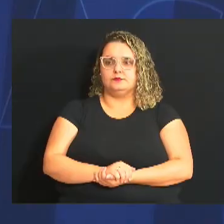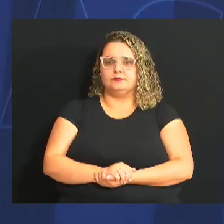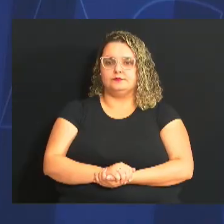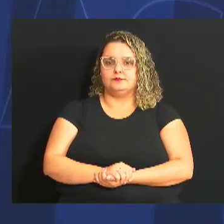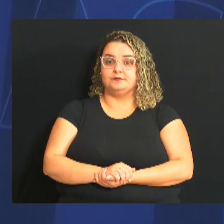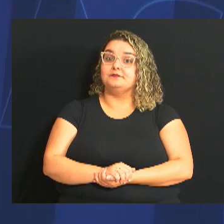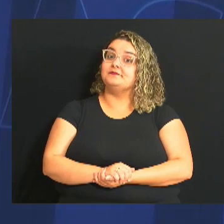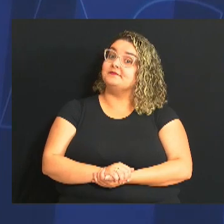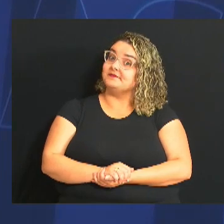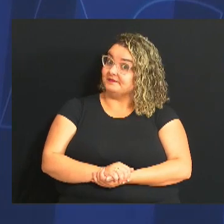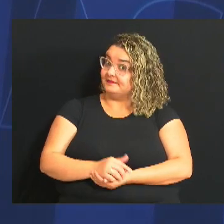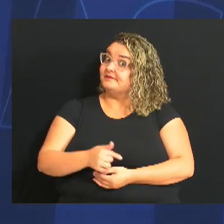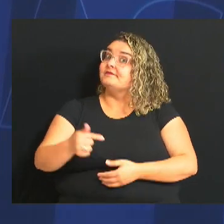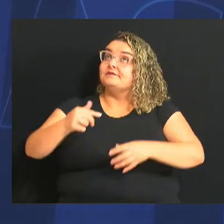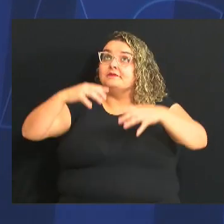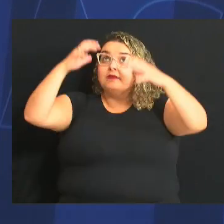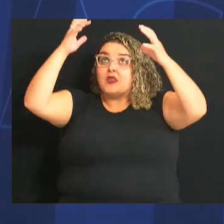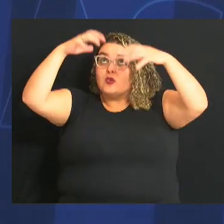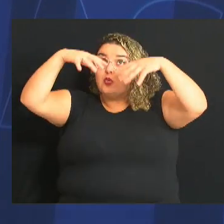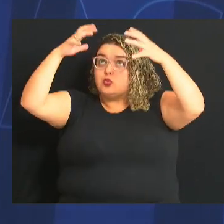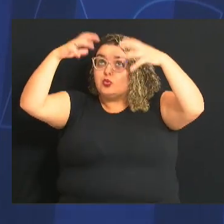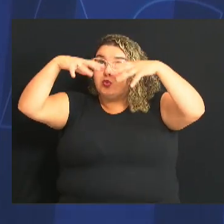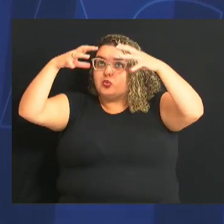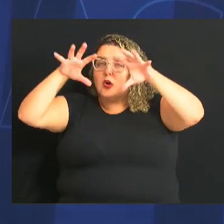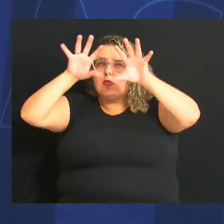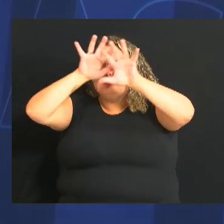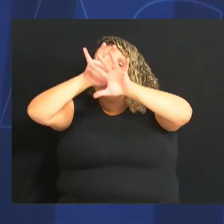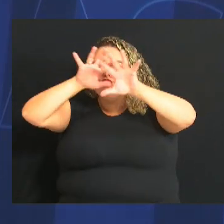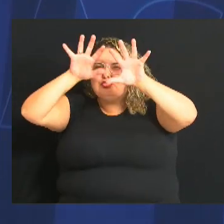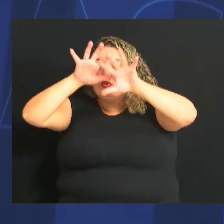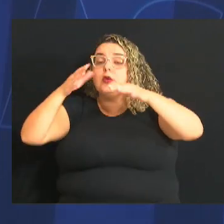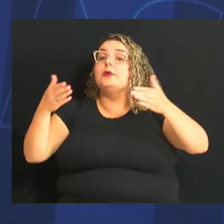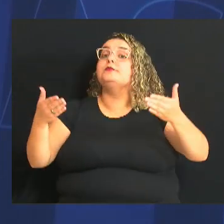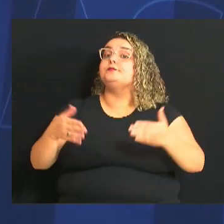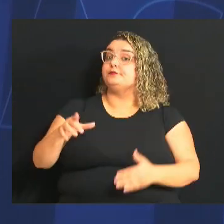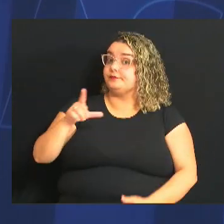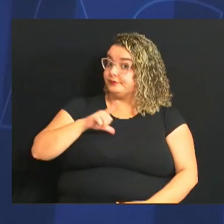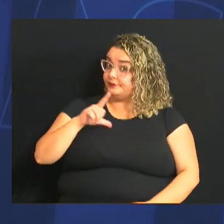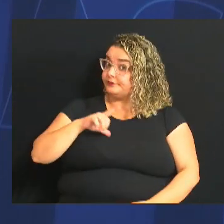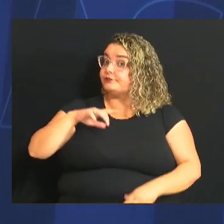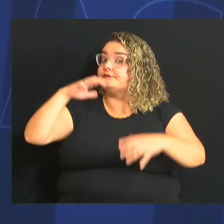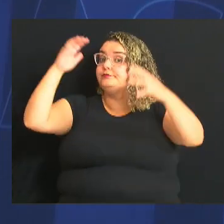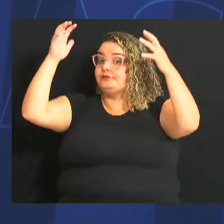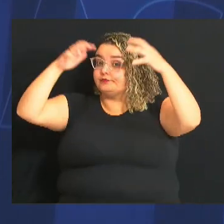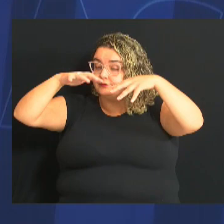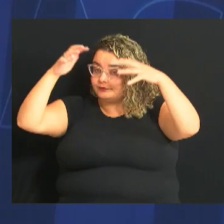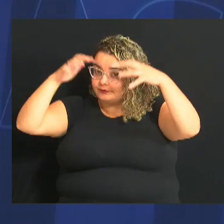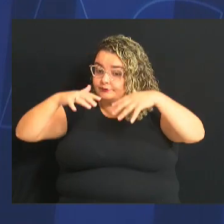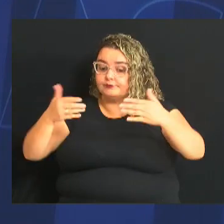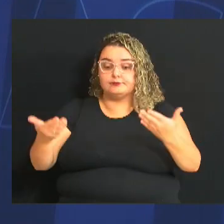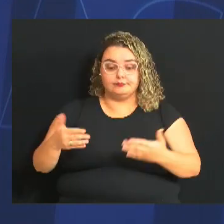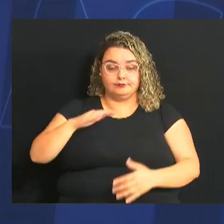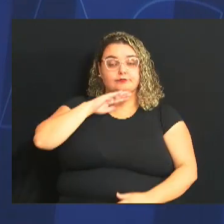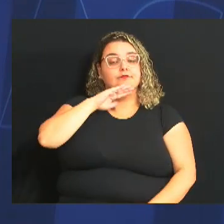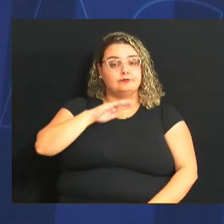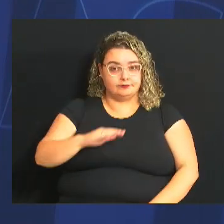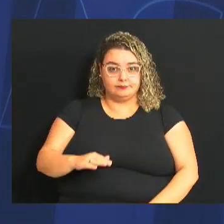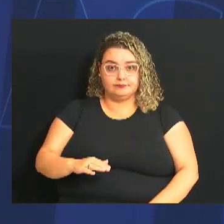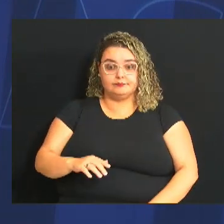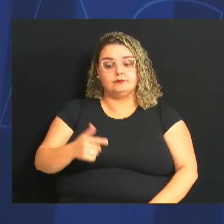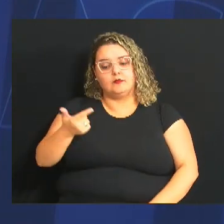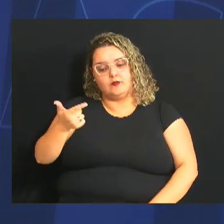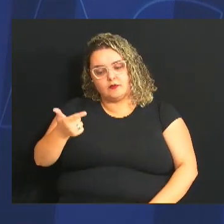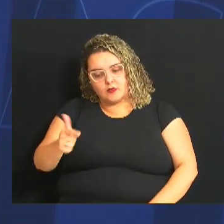Semana chuvosa, de tempo fechado. Hoje tem previsão de chuva para agora à tarde e segue